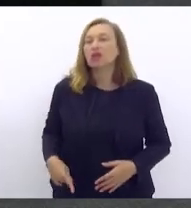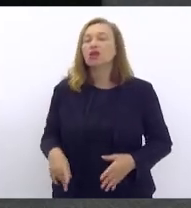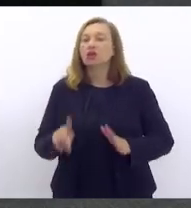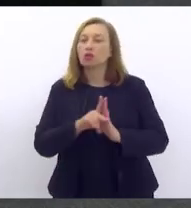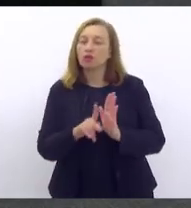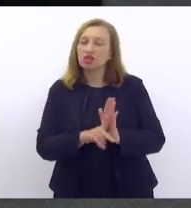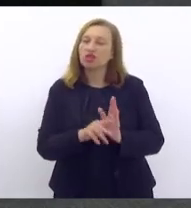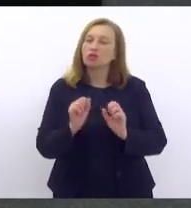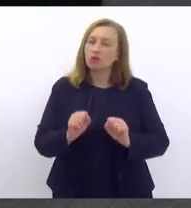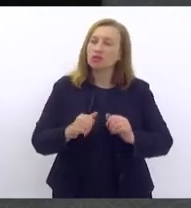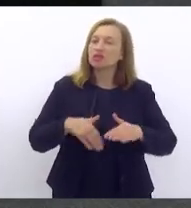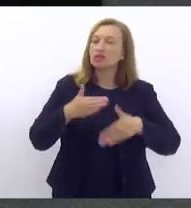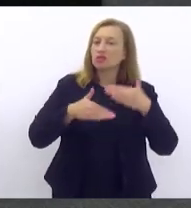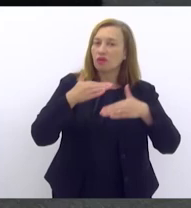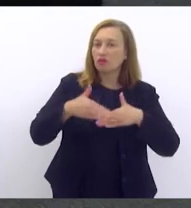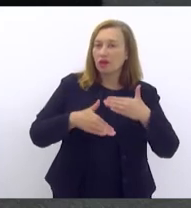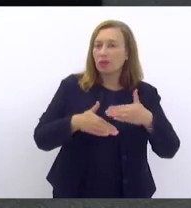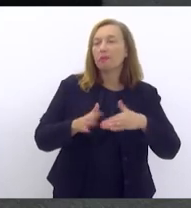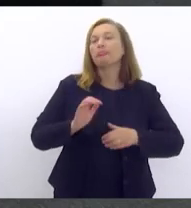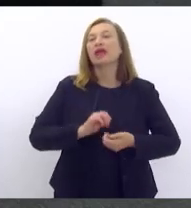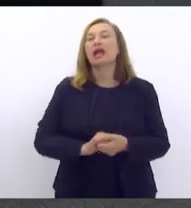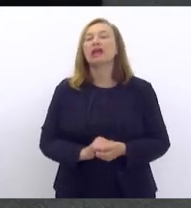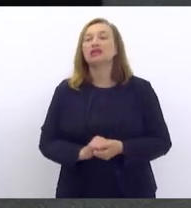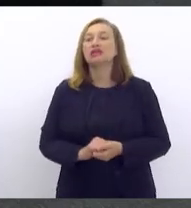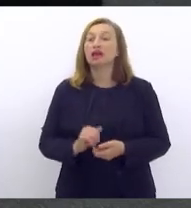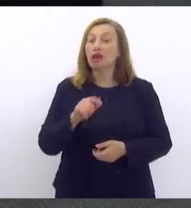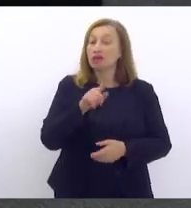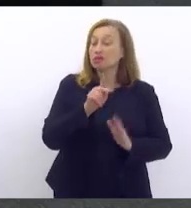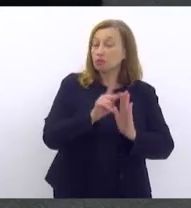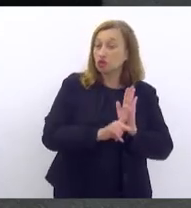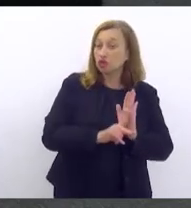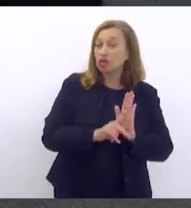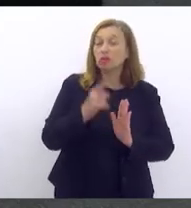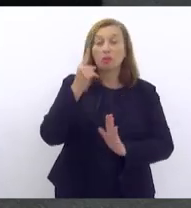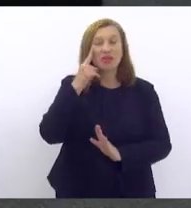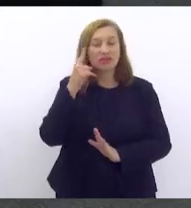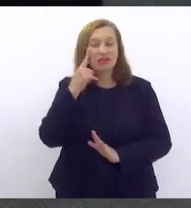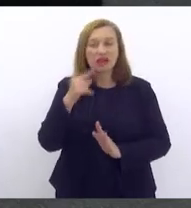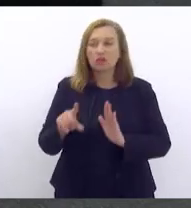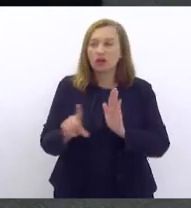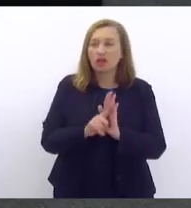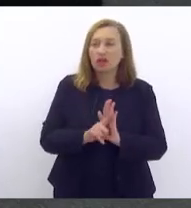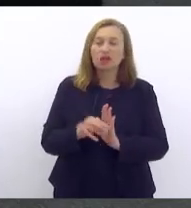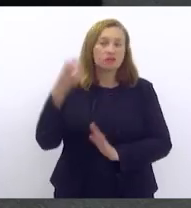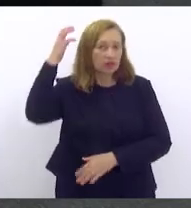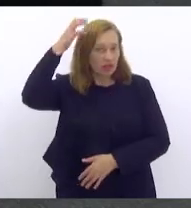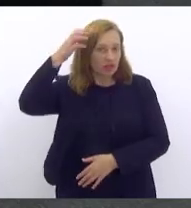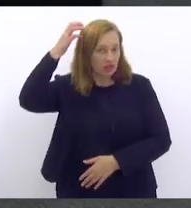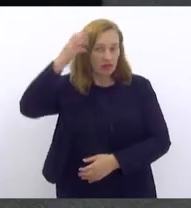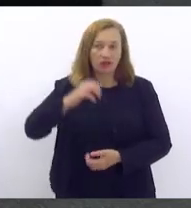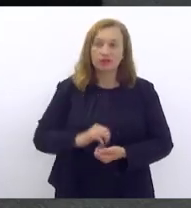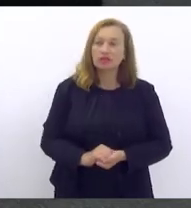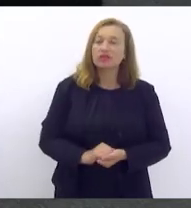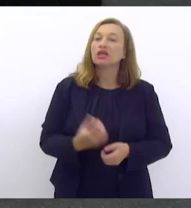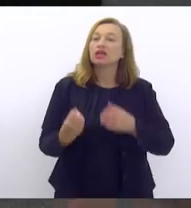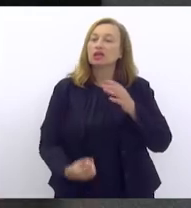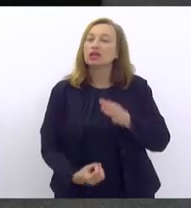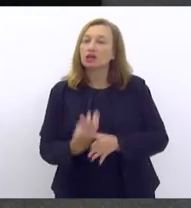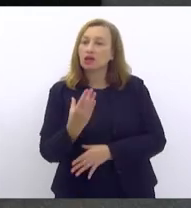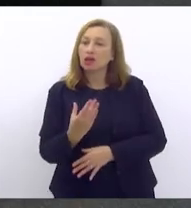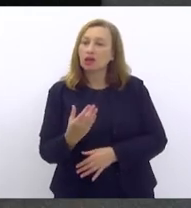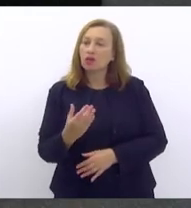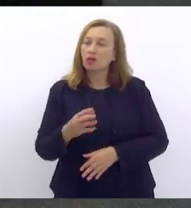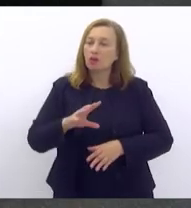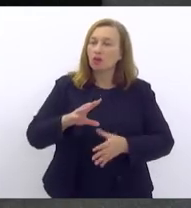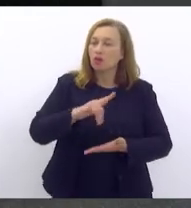possa prosperar. Inclusive, esse é um projeto inspirado numa lei de Marielle Franco, que criou o dossiê